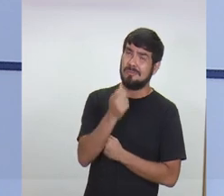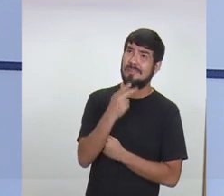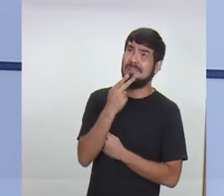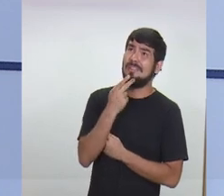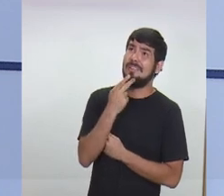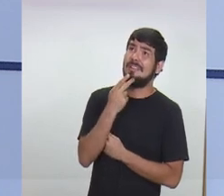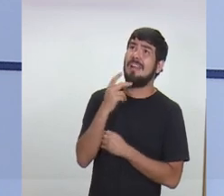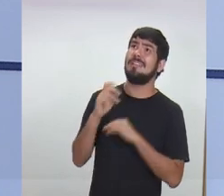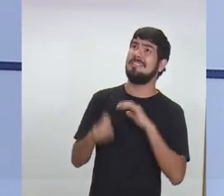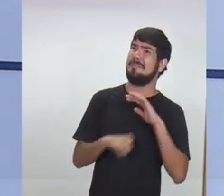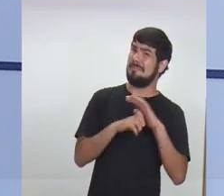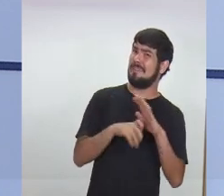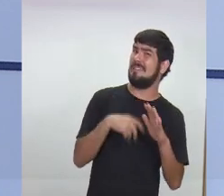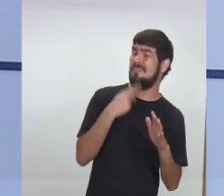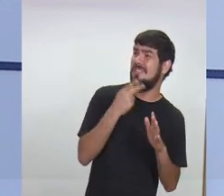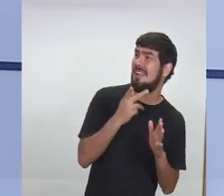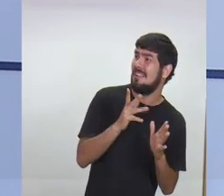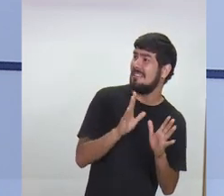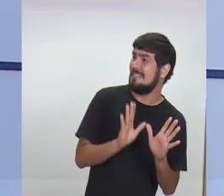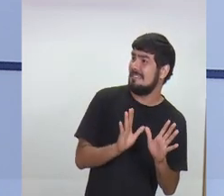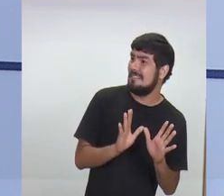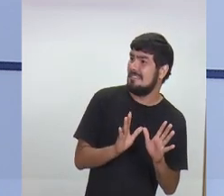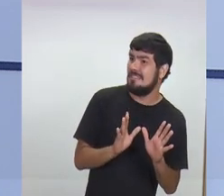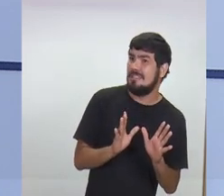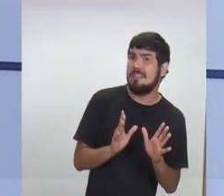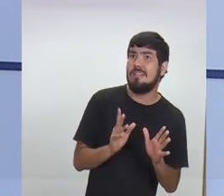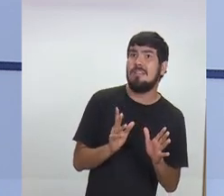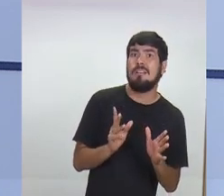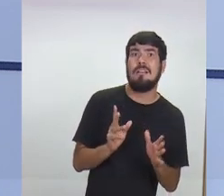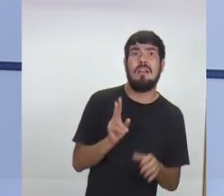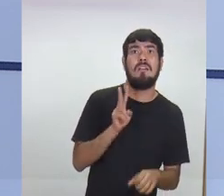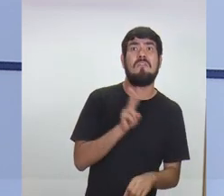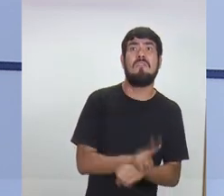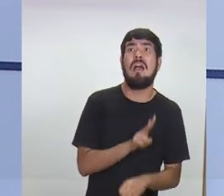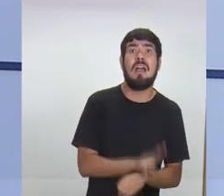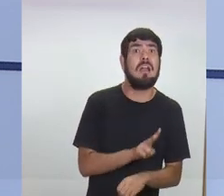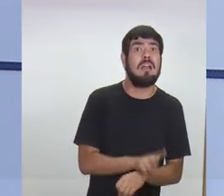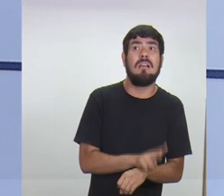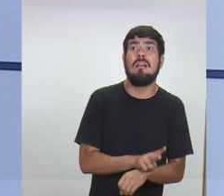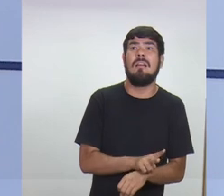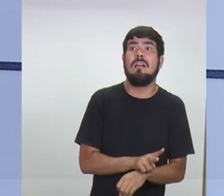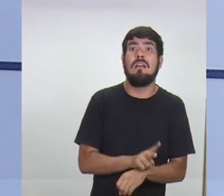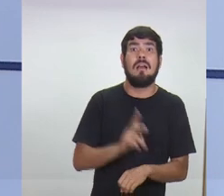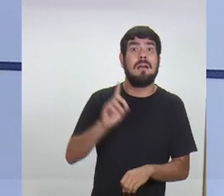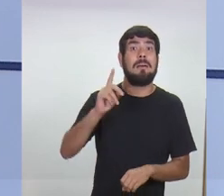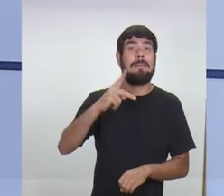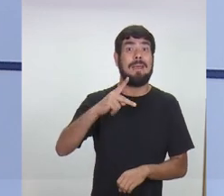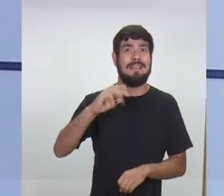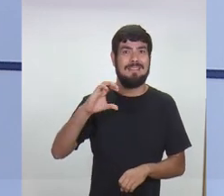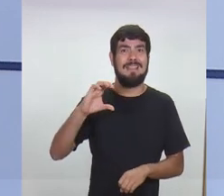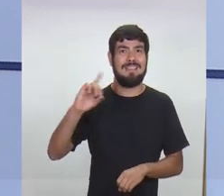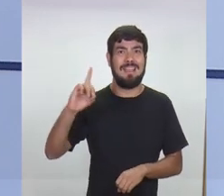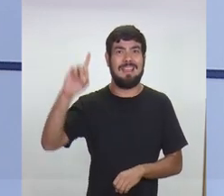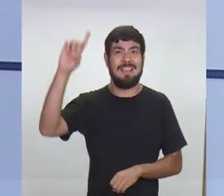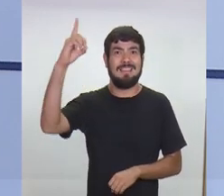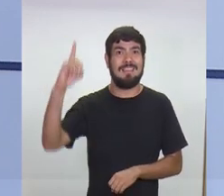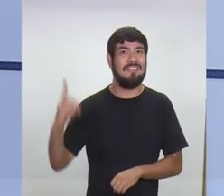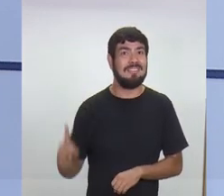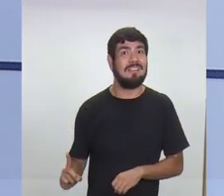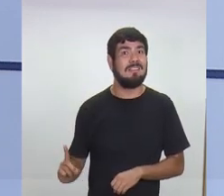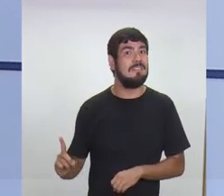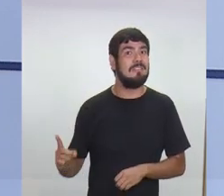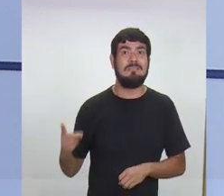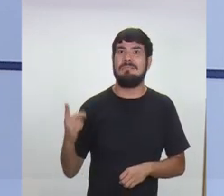empresas dizem que ficam ficam vagas ociosas para deficiente por exemplo no distrito industrial porque não tem